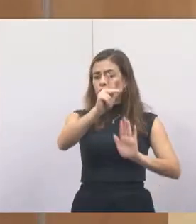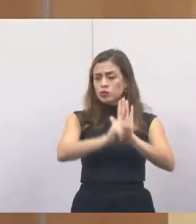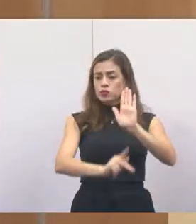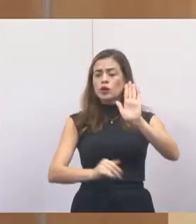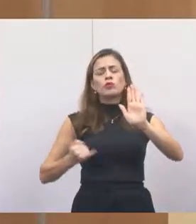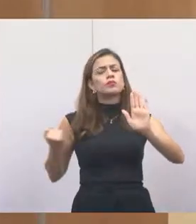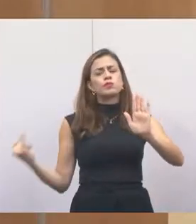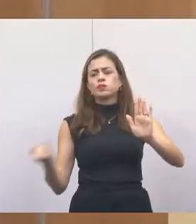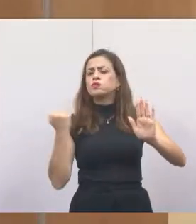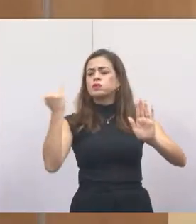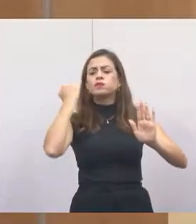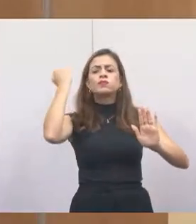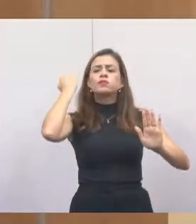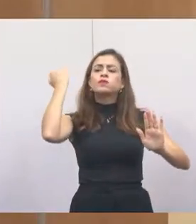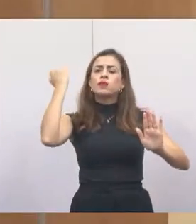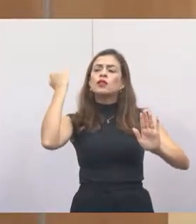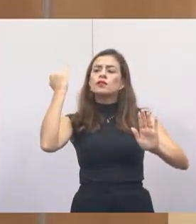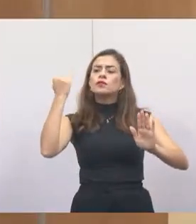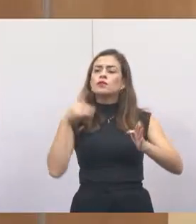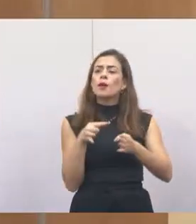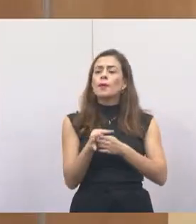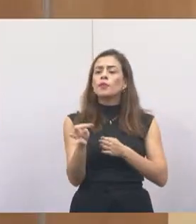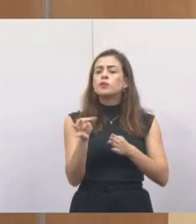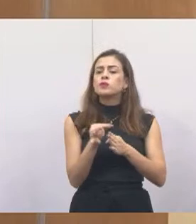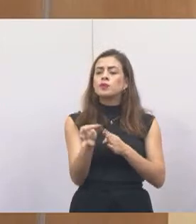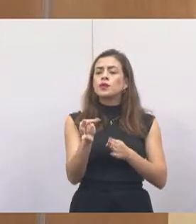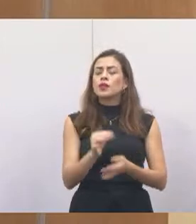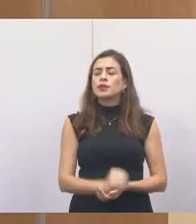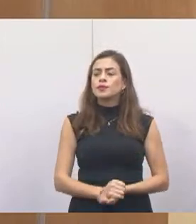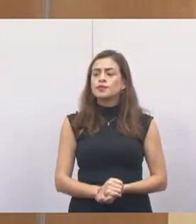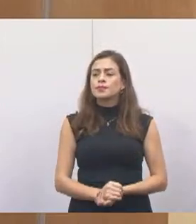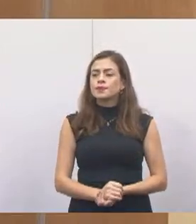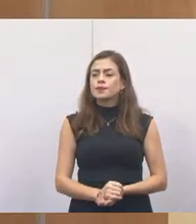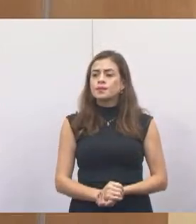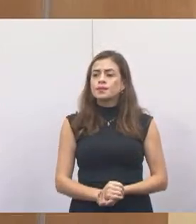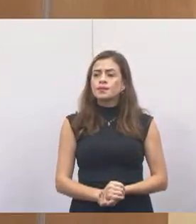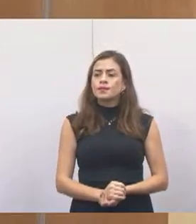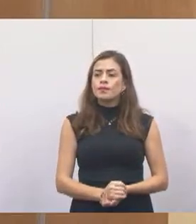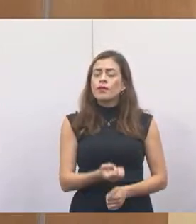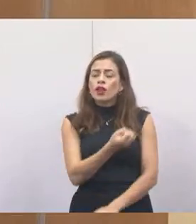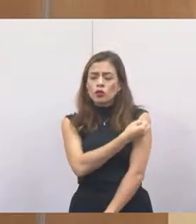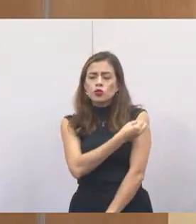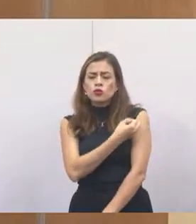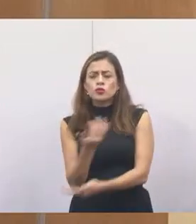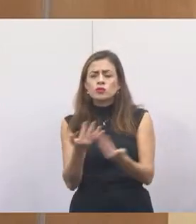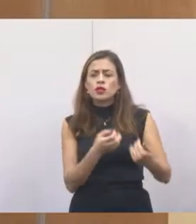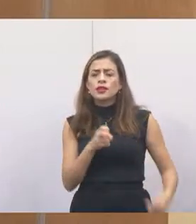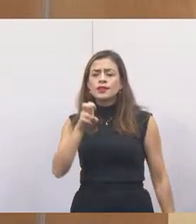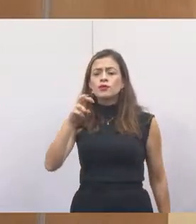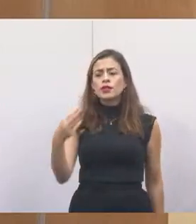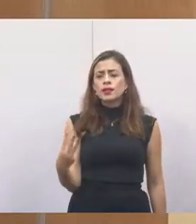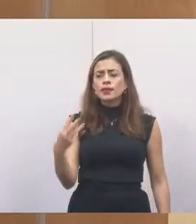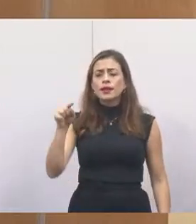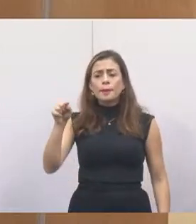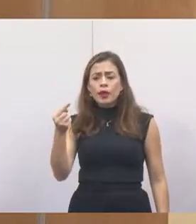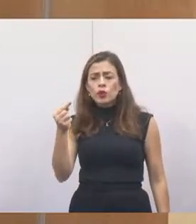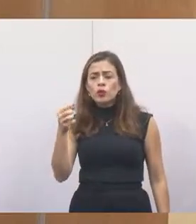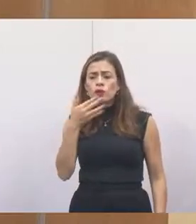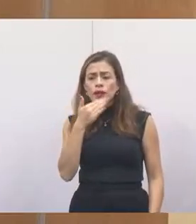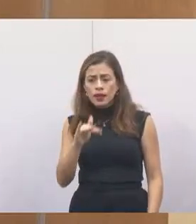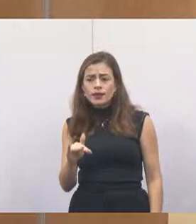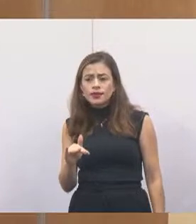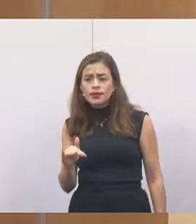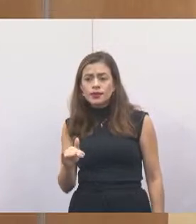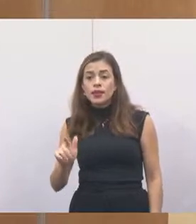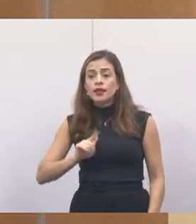aqui muito importante que diz respeito ao Conselho Tutelar. Só trazer alguns números. 53 mil crianças tiveram